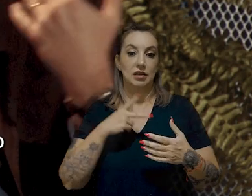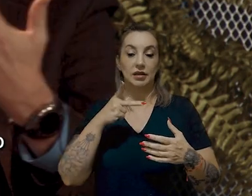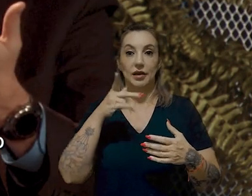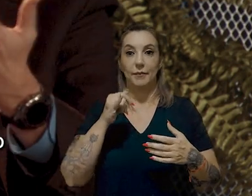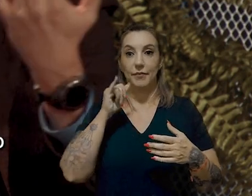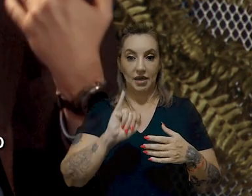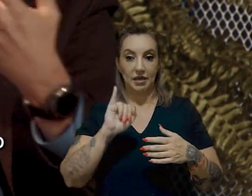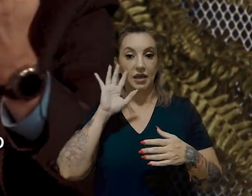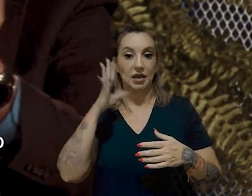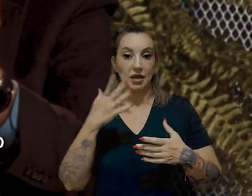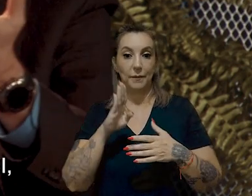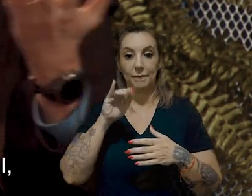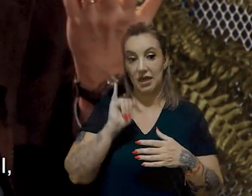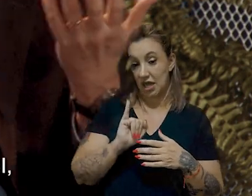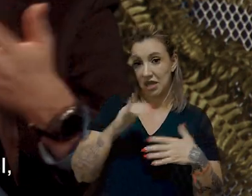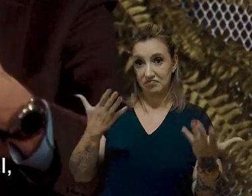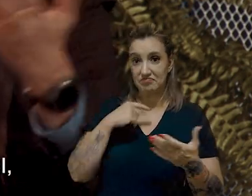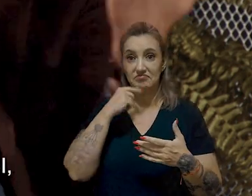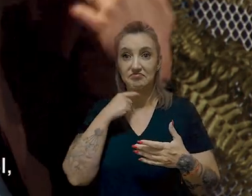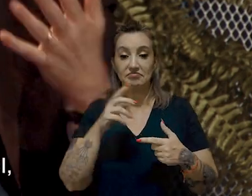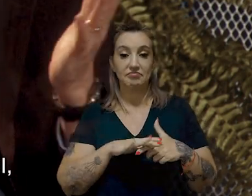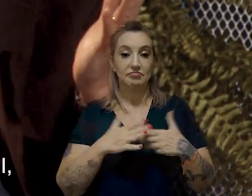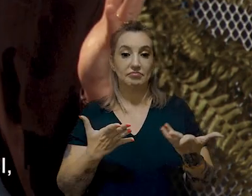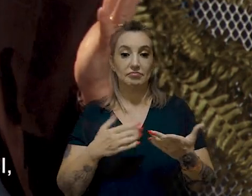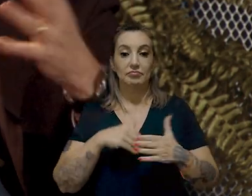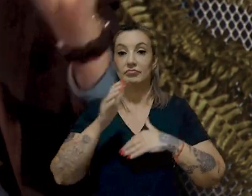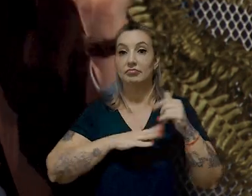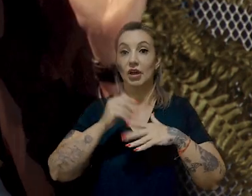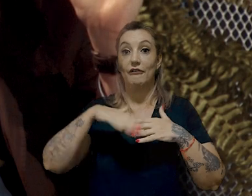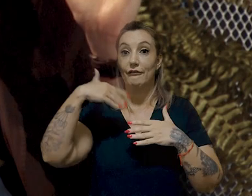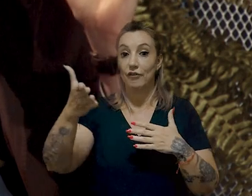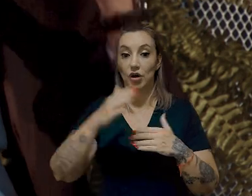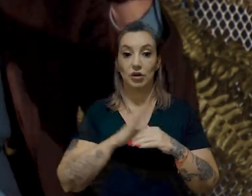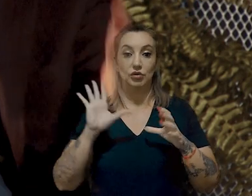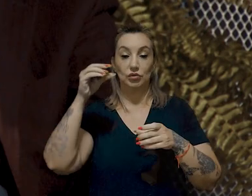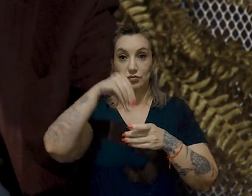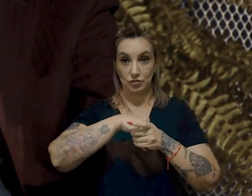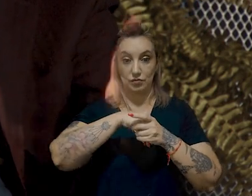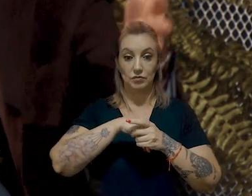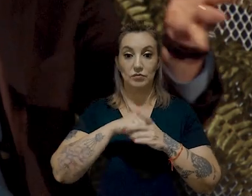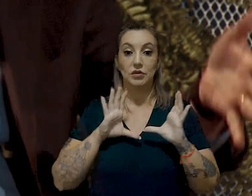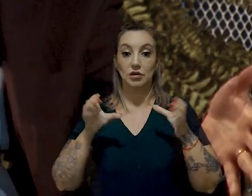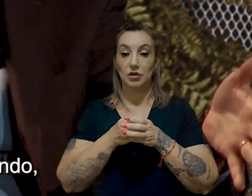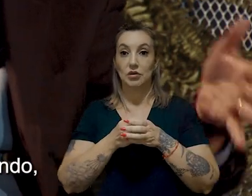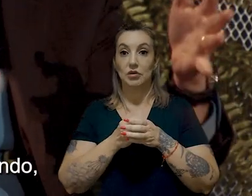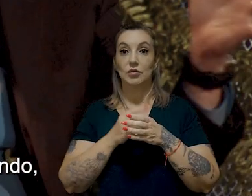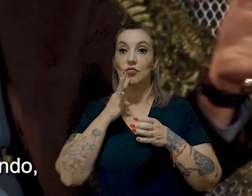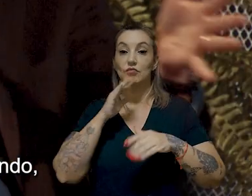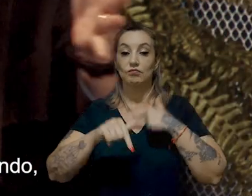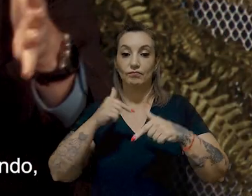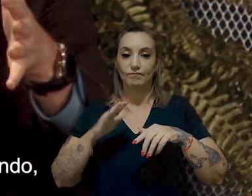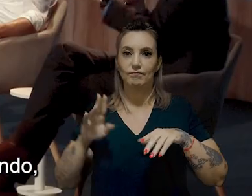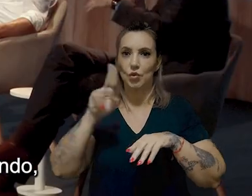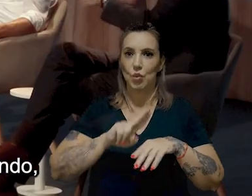gente controla kpis e resultado por biis Tá certo a gente não contratou nenhuma consultoria para fazer Bi e ninguém fez de fora foi todo mundo de dentro Claro tinha uma pessoa conhecia